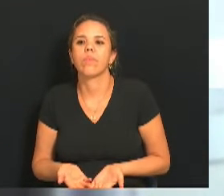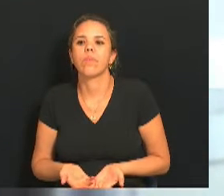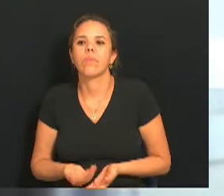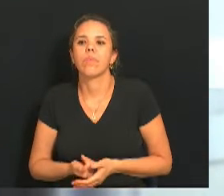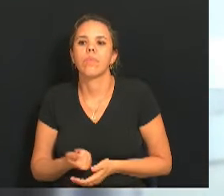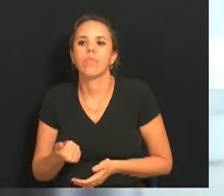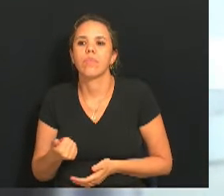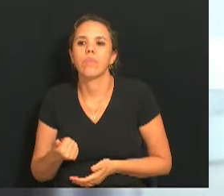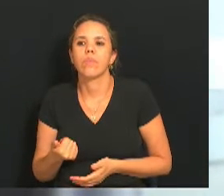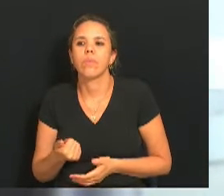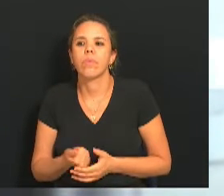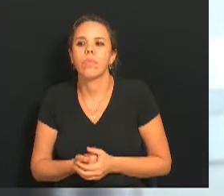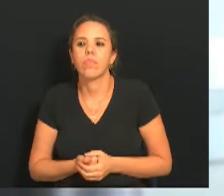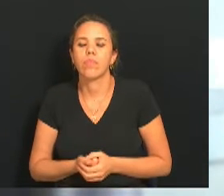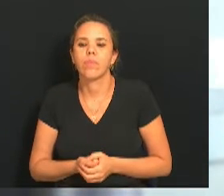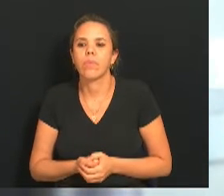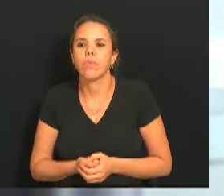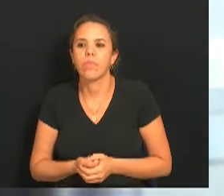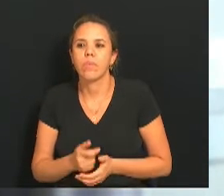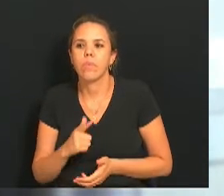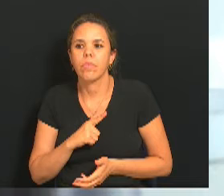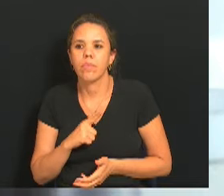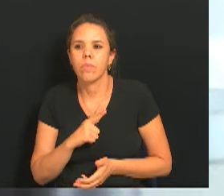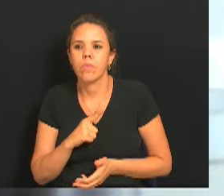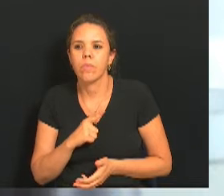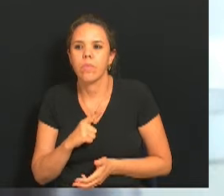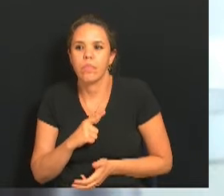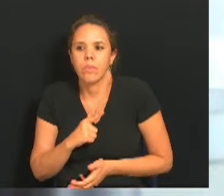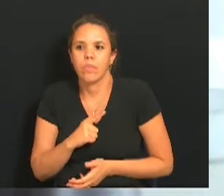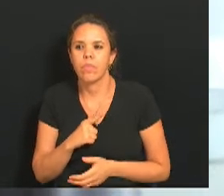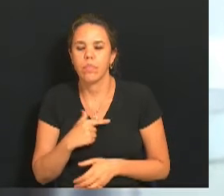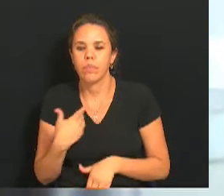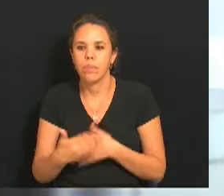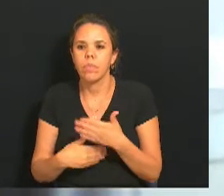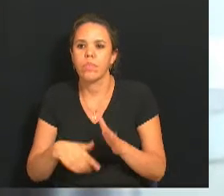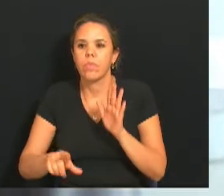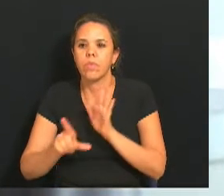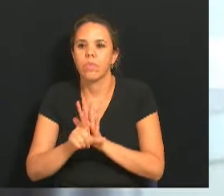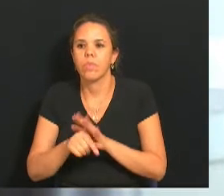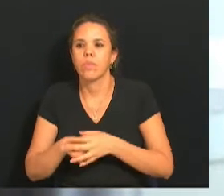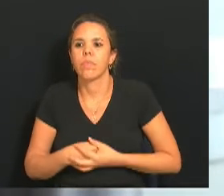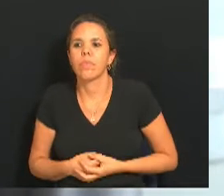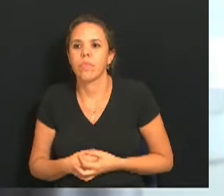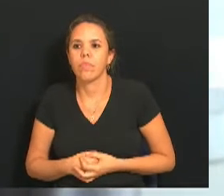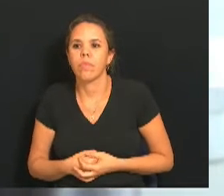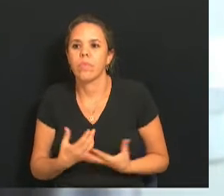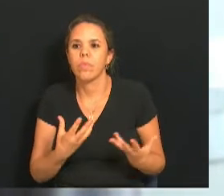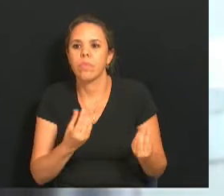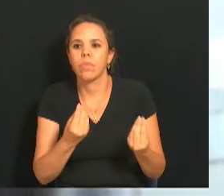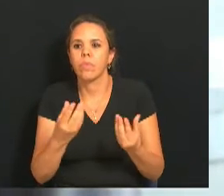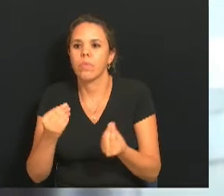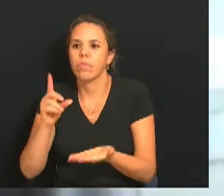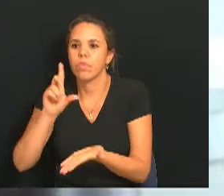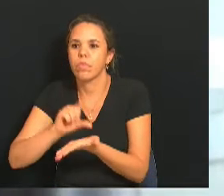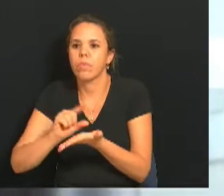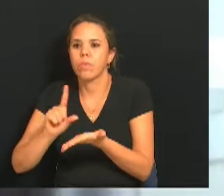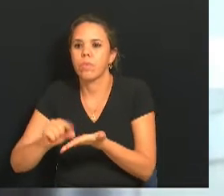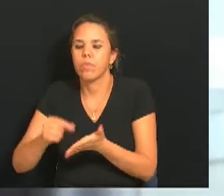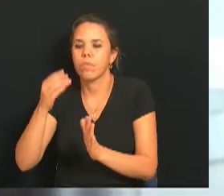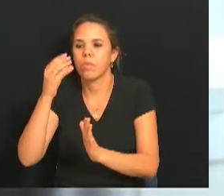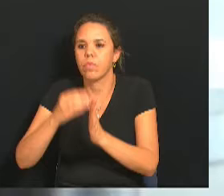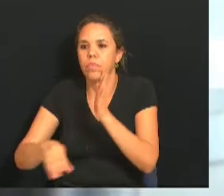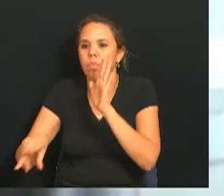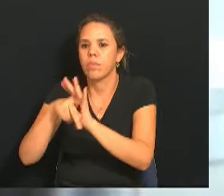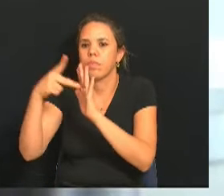direção, ela teria sido encaminhada uma lei aí com muitos artigos, capítulos